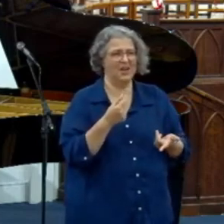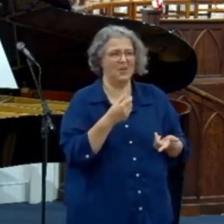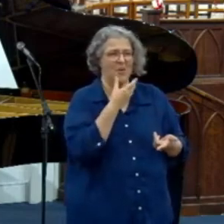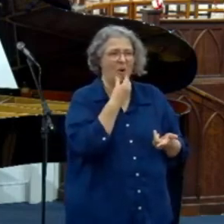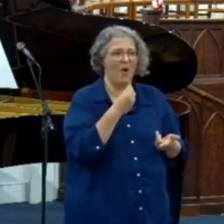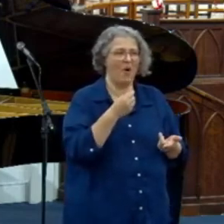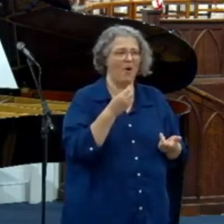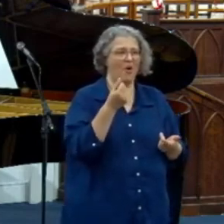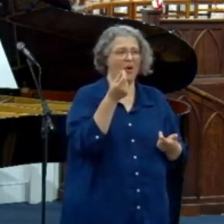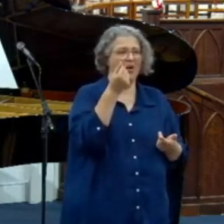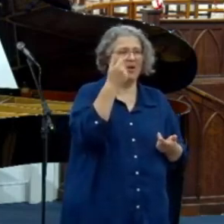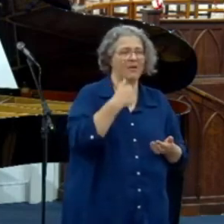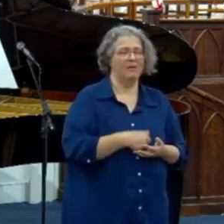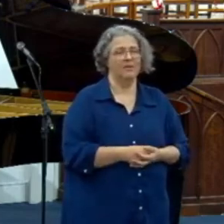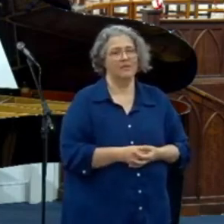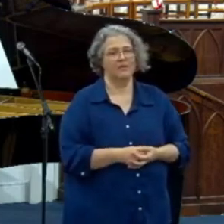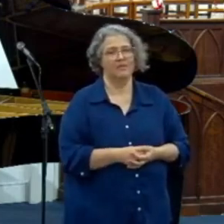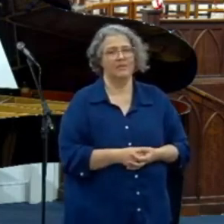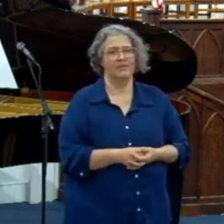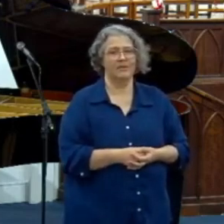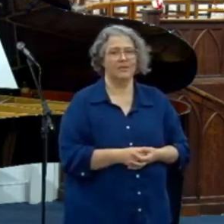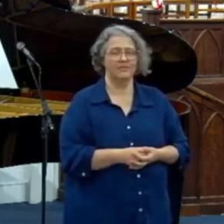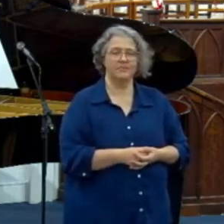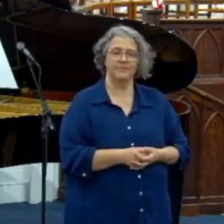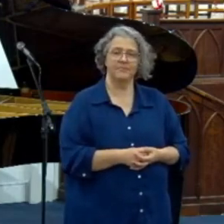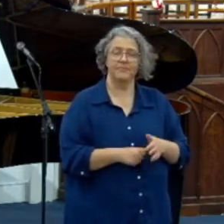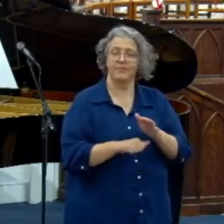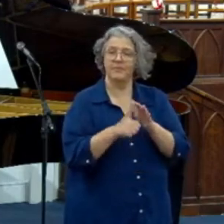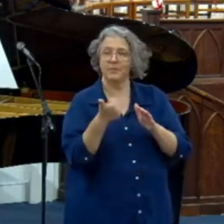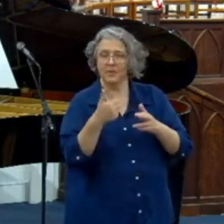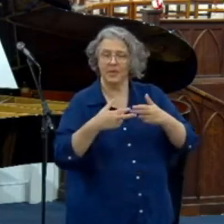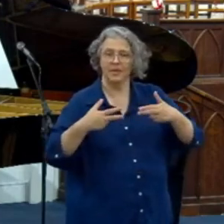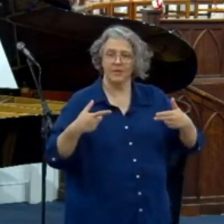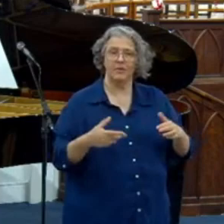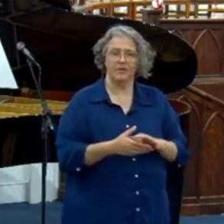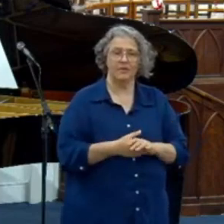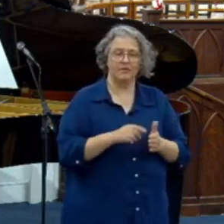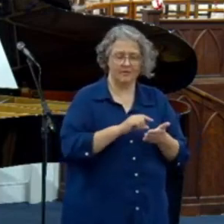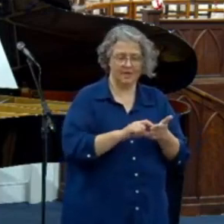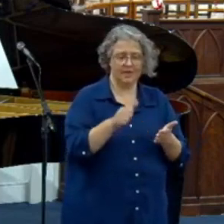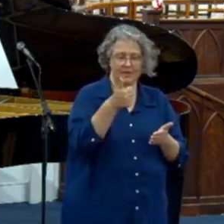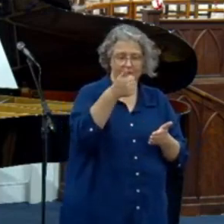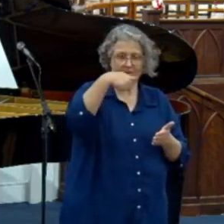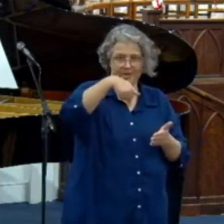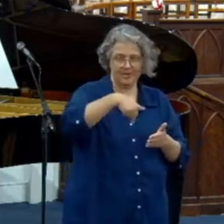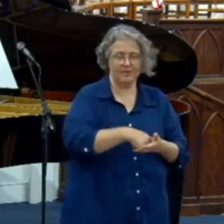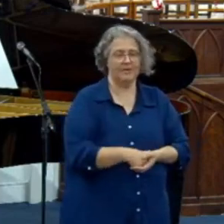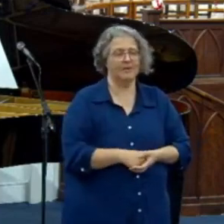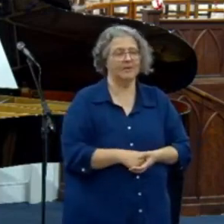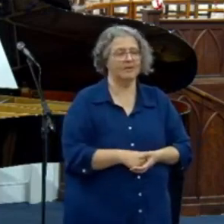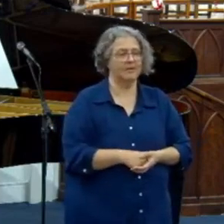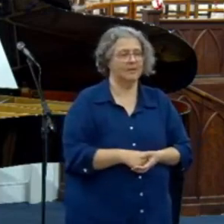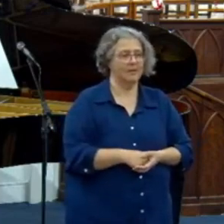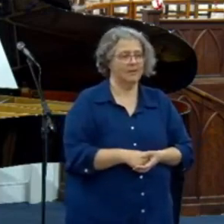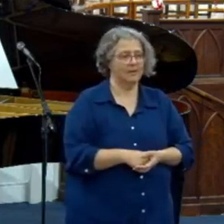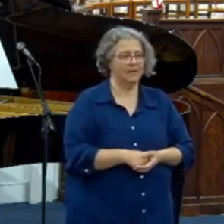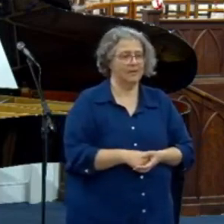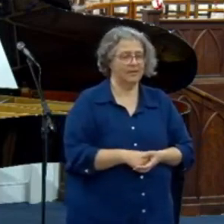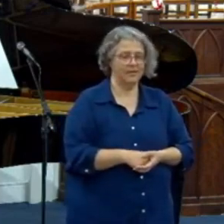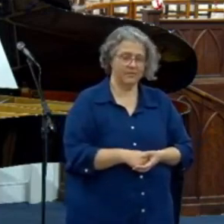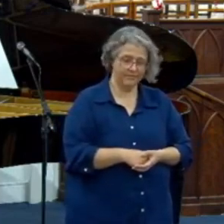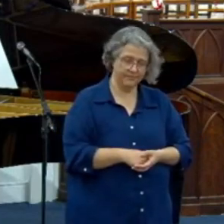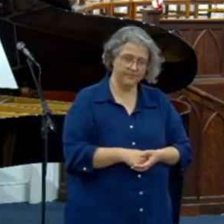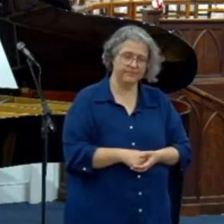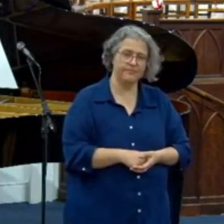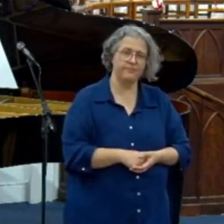gente refletir. A primeira coisa que eu gostaria de trazer para você está no versículo 17, porque nós vamos pensar isso em cinco formas, no